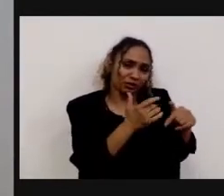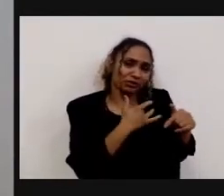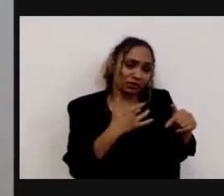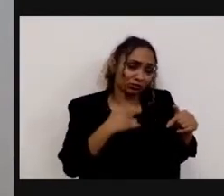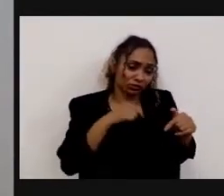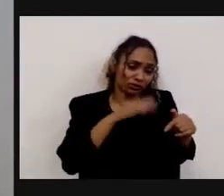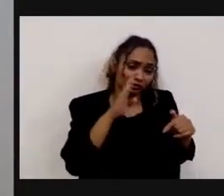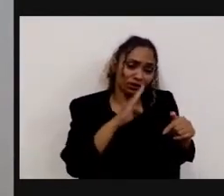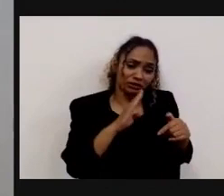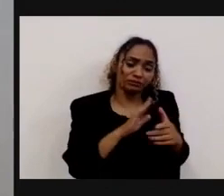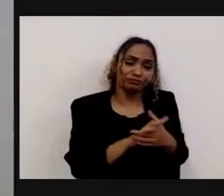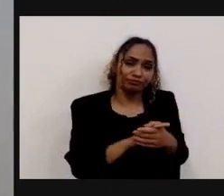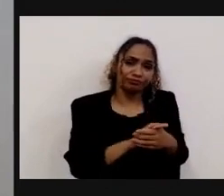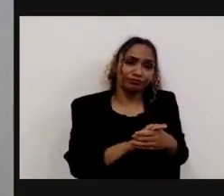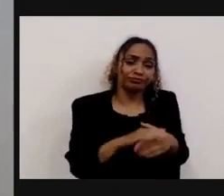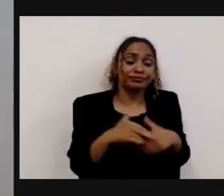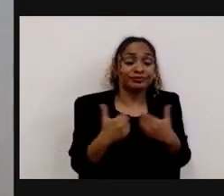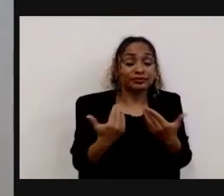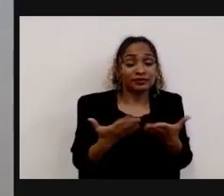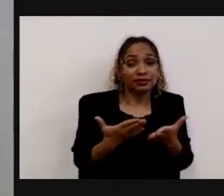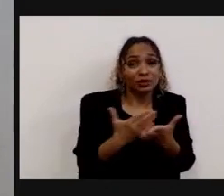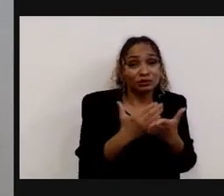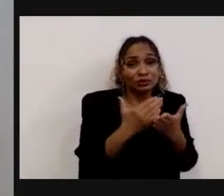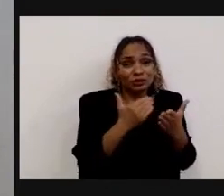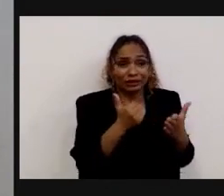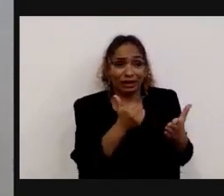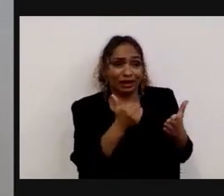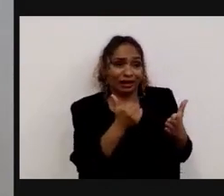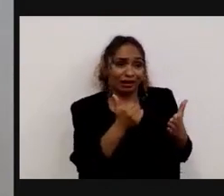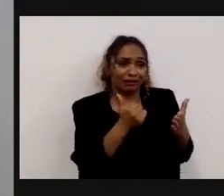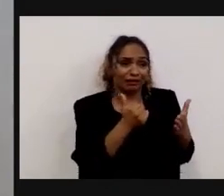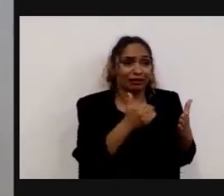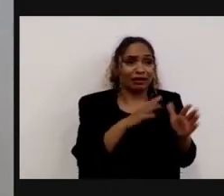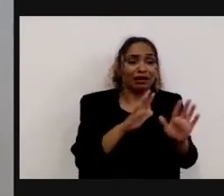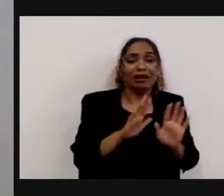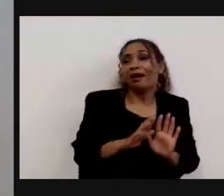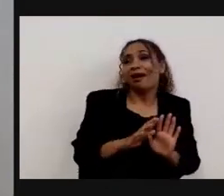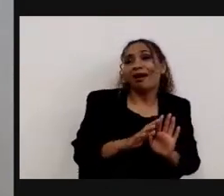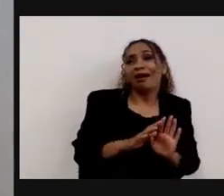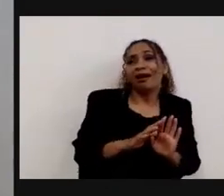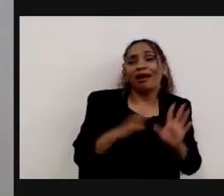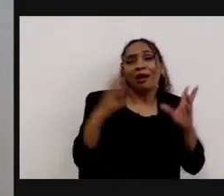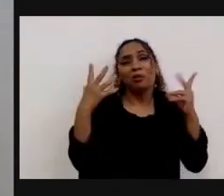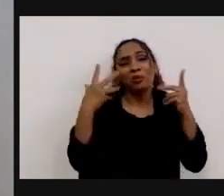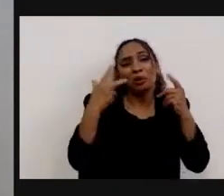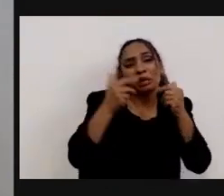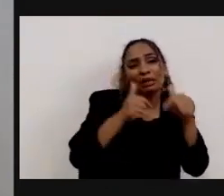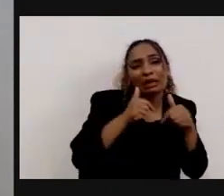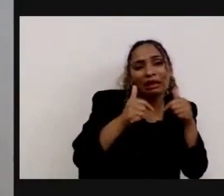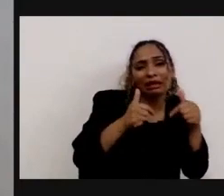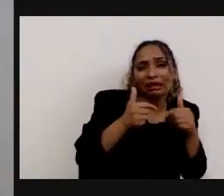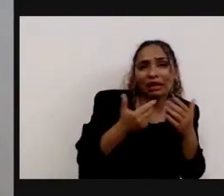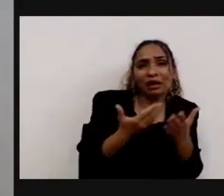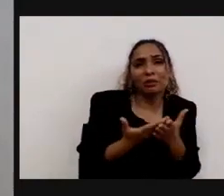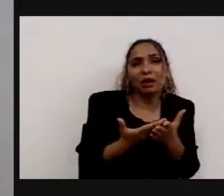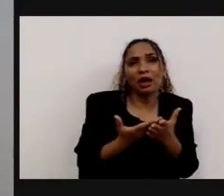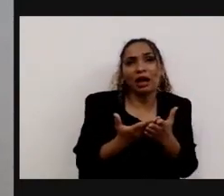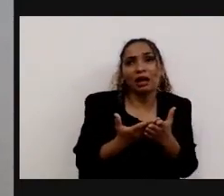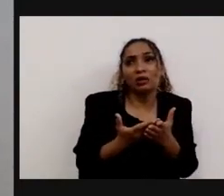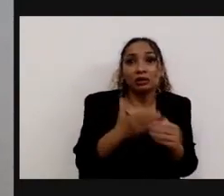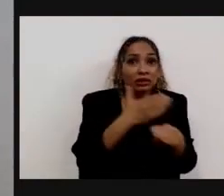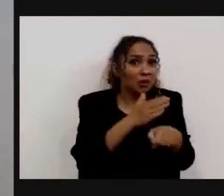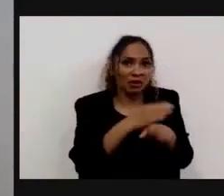Brasil então tirar esse romance desse discurso muito bonito mas que na prática não é